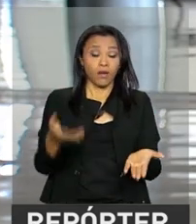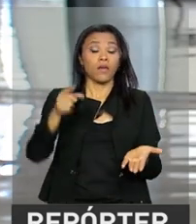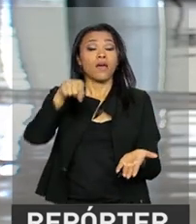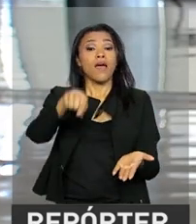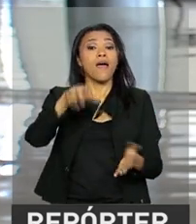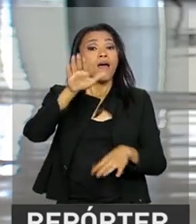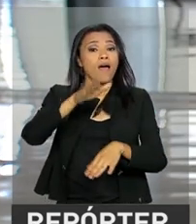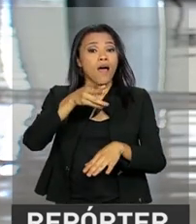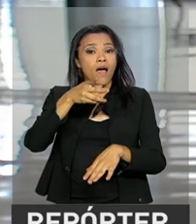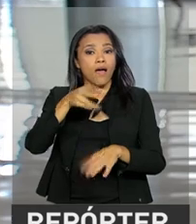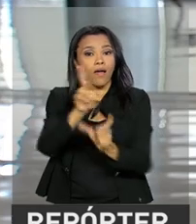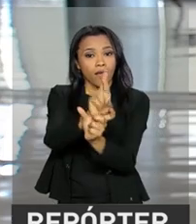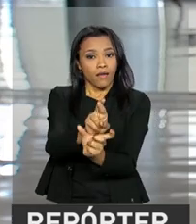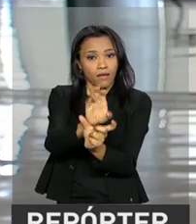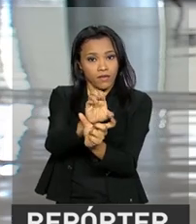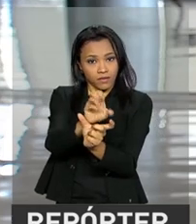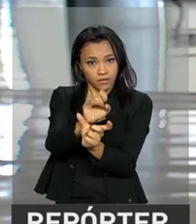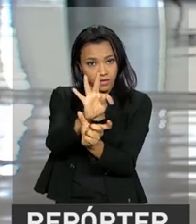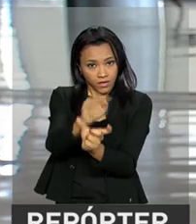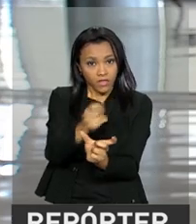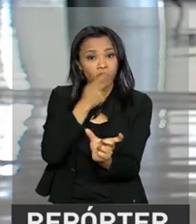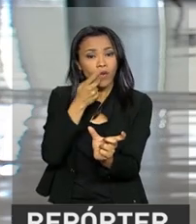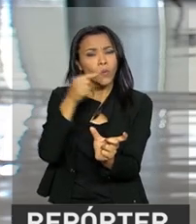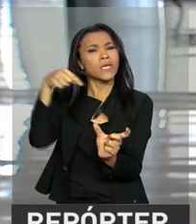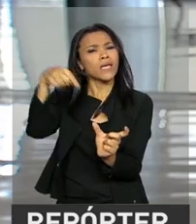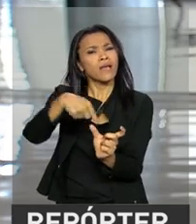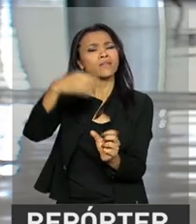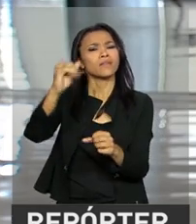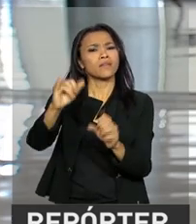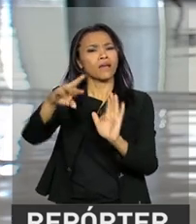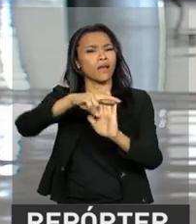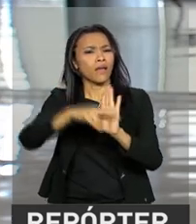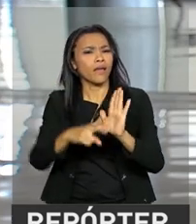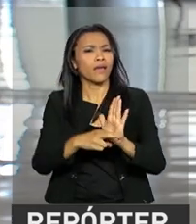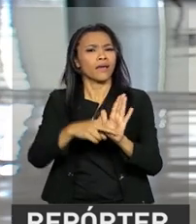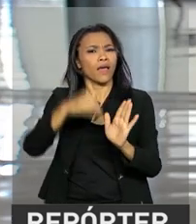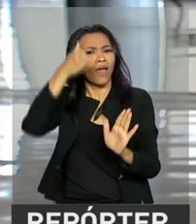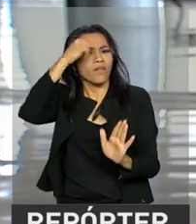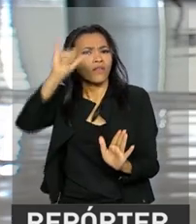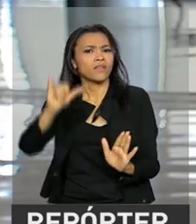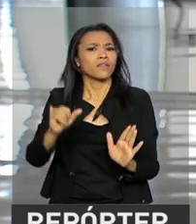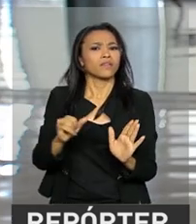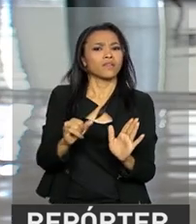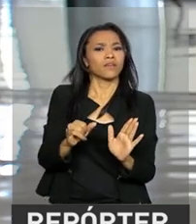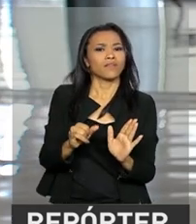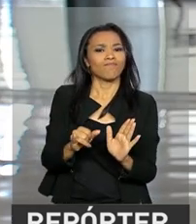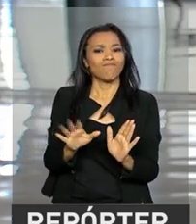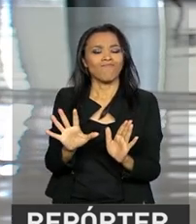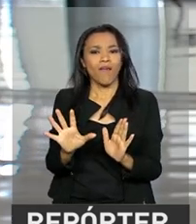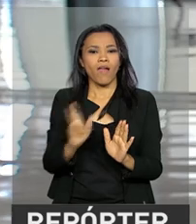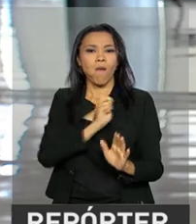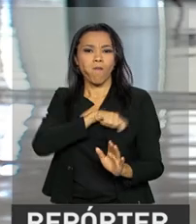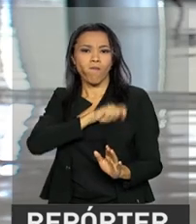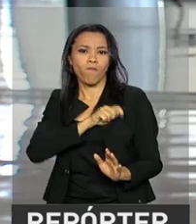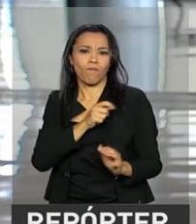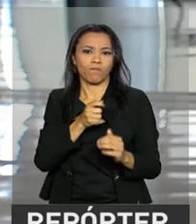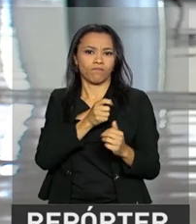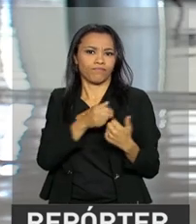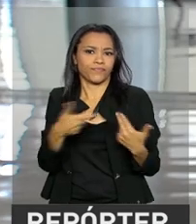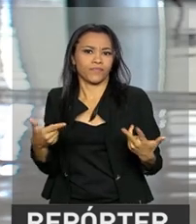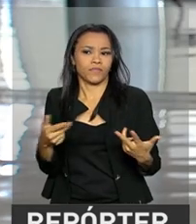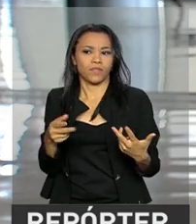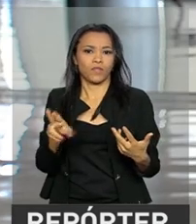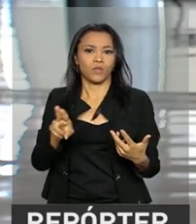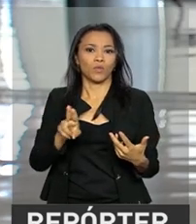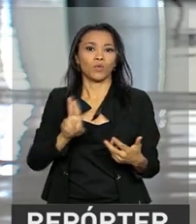essa medida ajuda a reduzir riscos de fraudes com dependentes fictícios ou ou com a inclusão